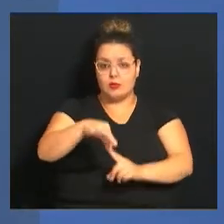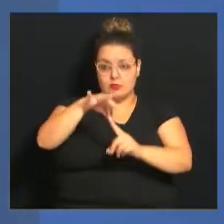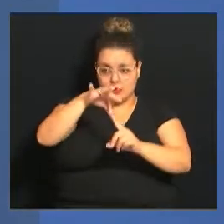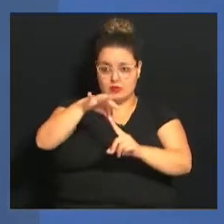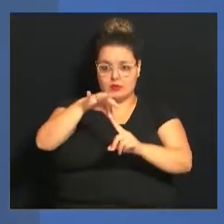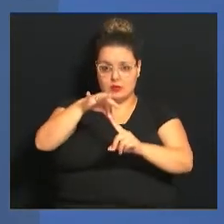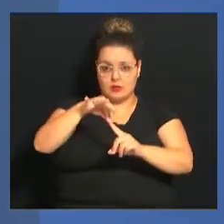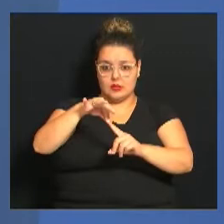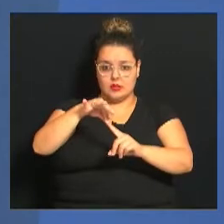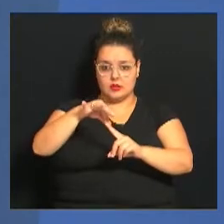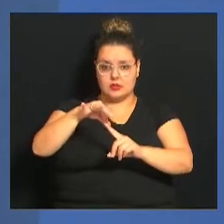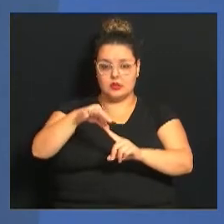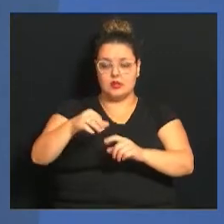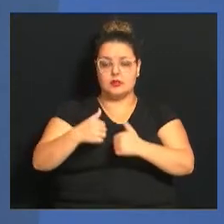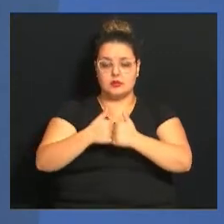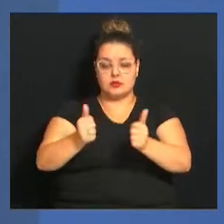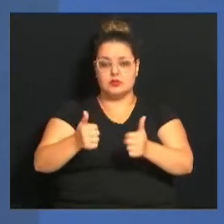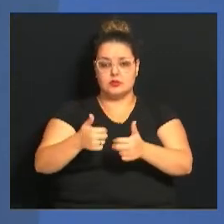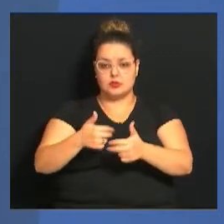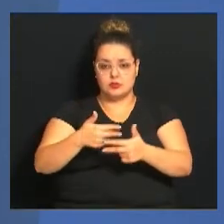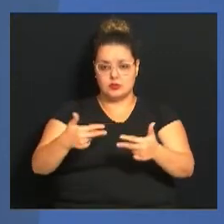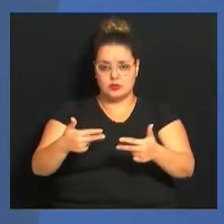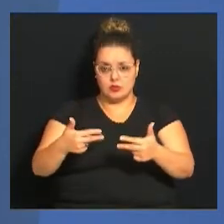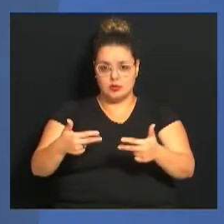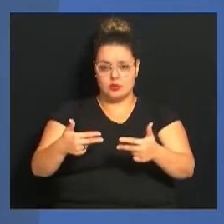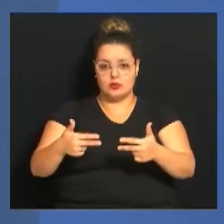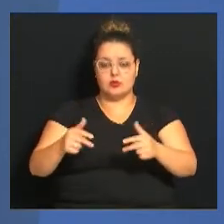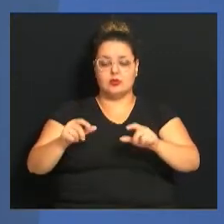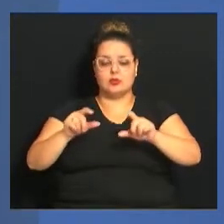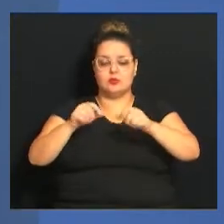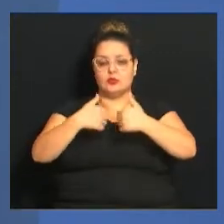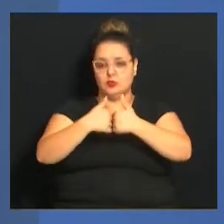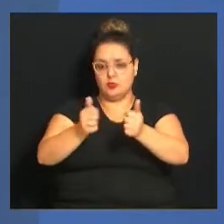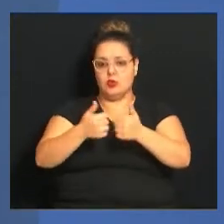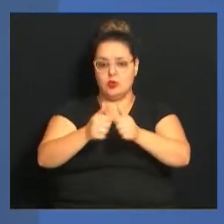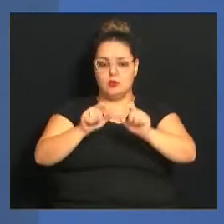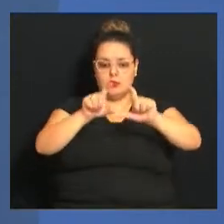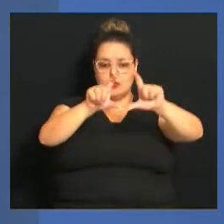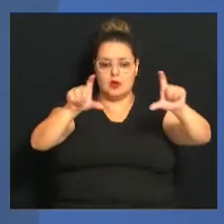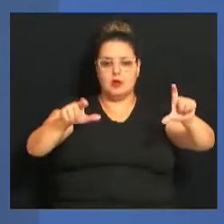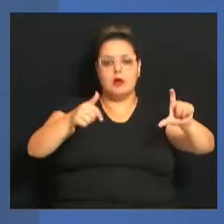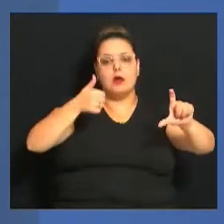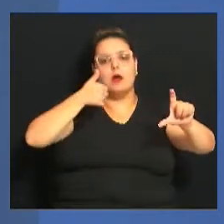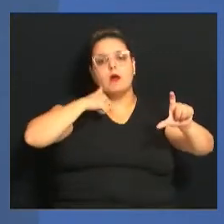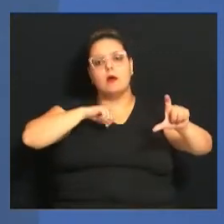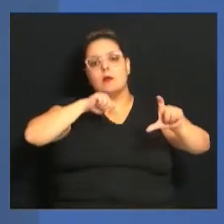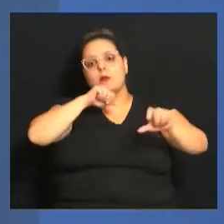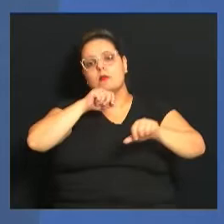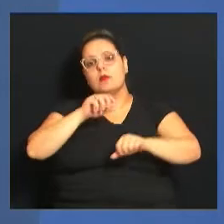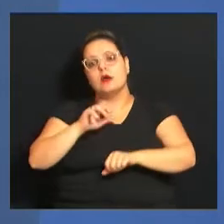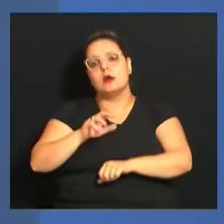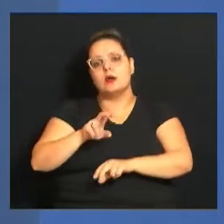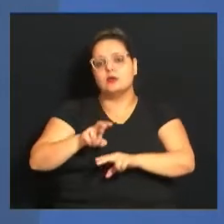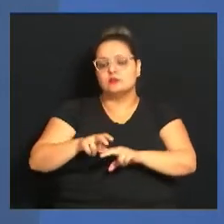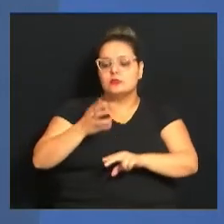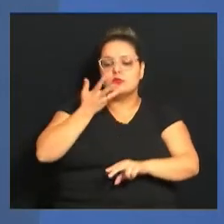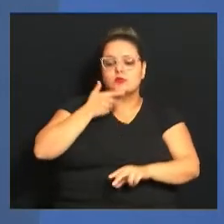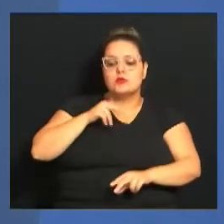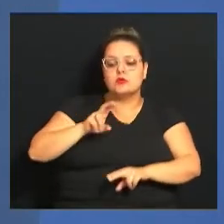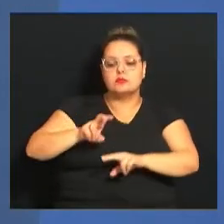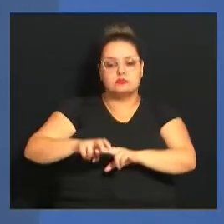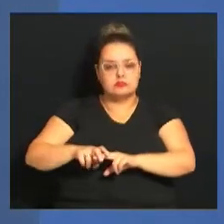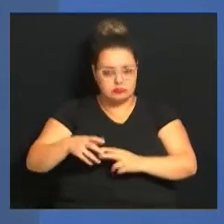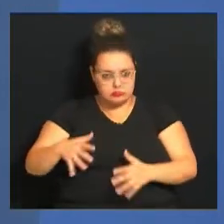que você tem ali uma tabelinha que é para mãe com criança no colo, idosos, para mulheres